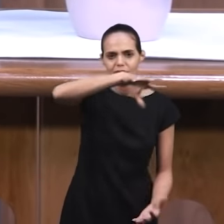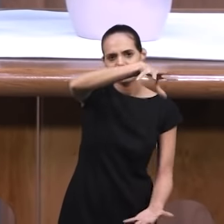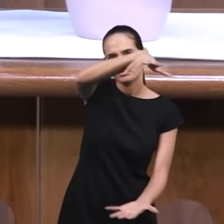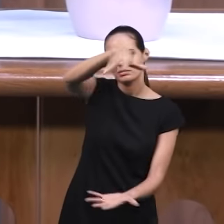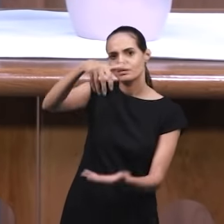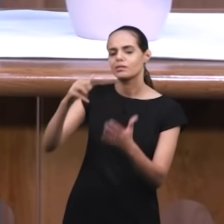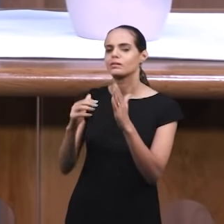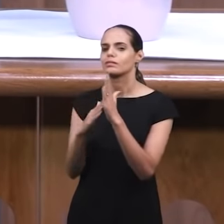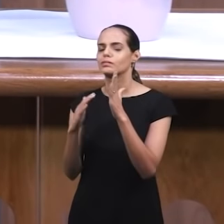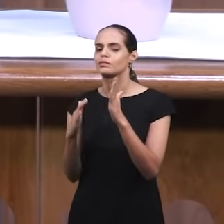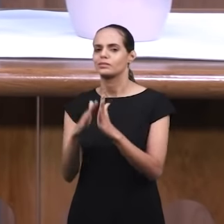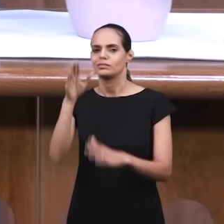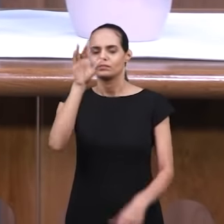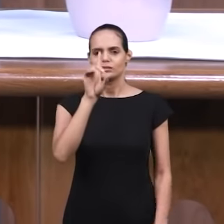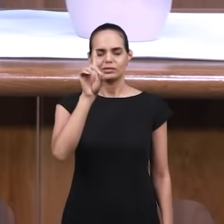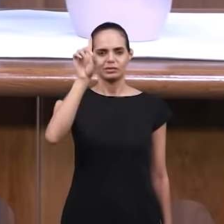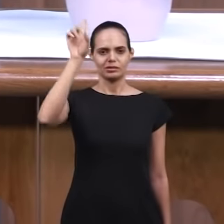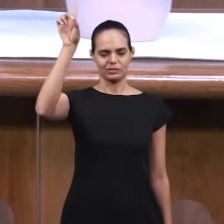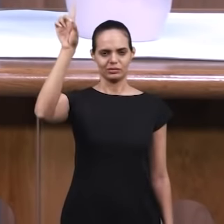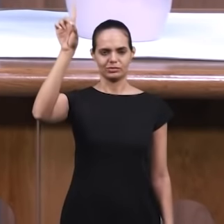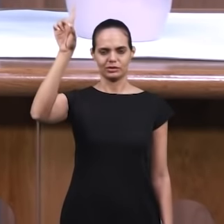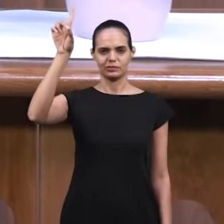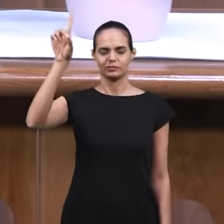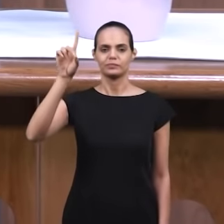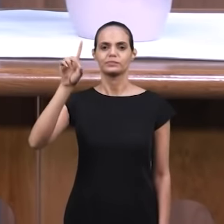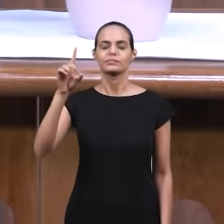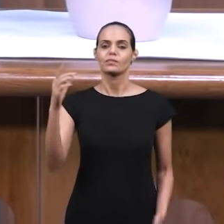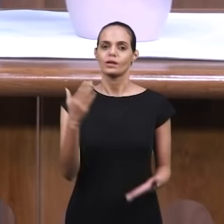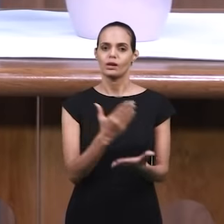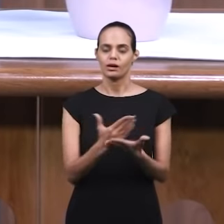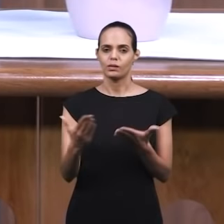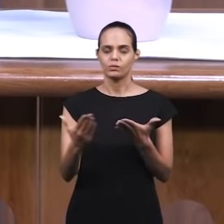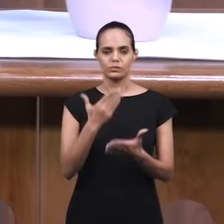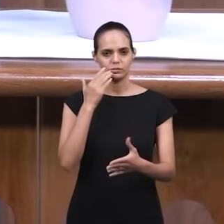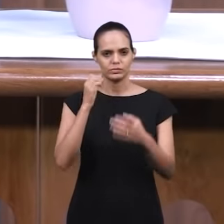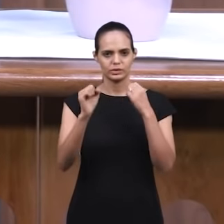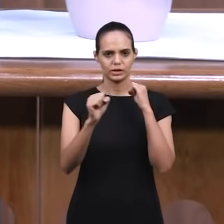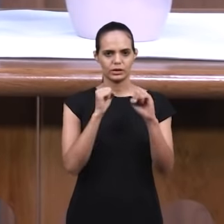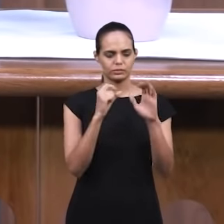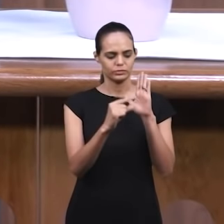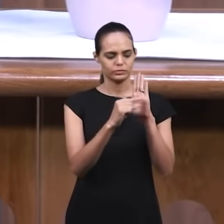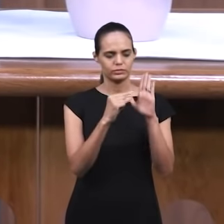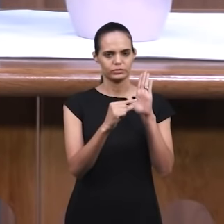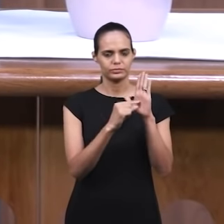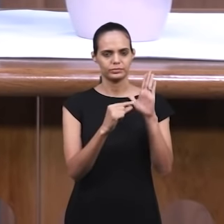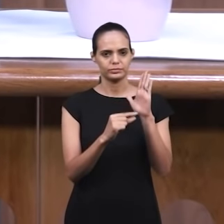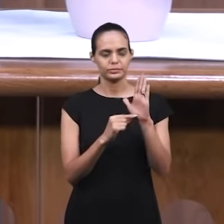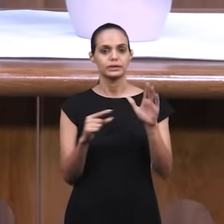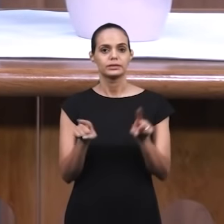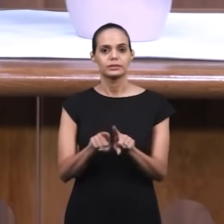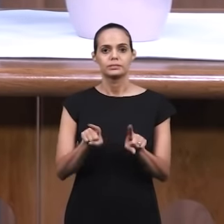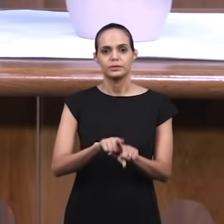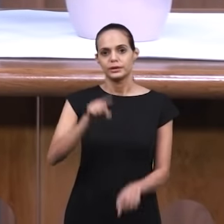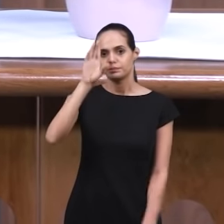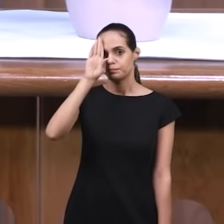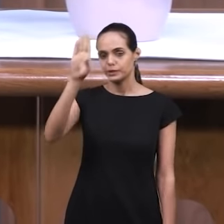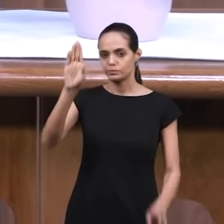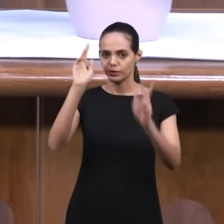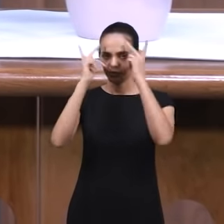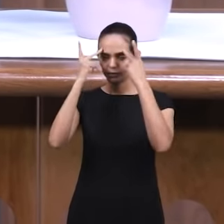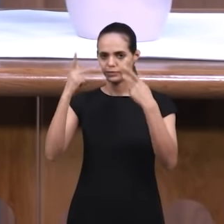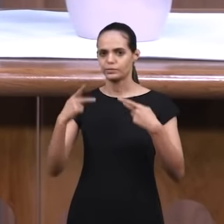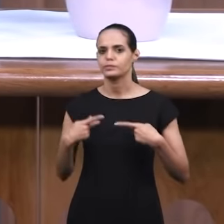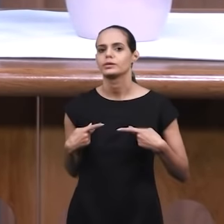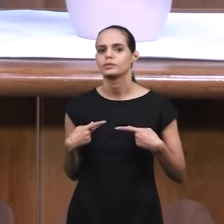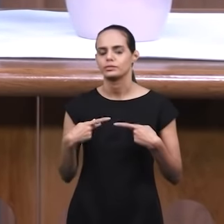louva a Deus. Isto até está escrito em alguns dos salmos também. e principalmente o homem que Deus